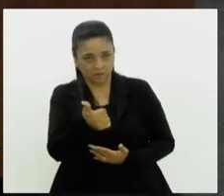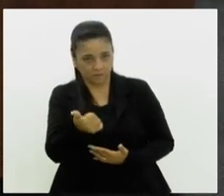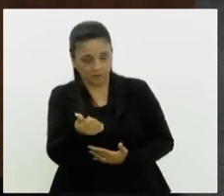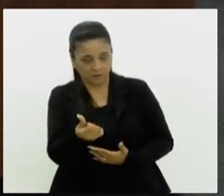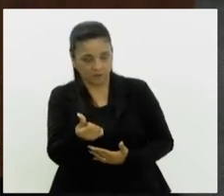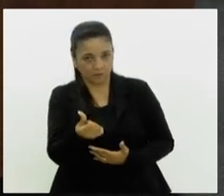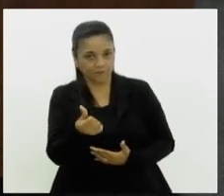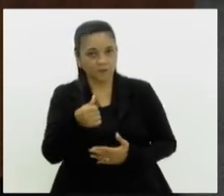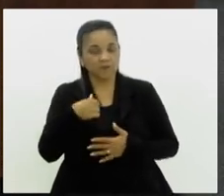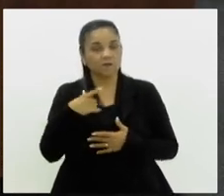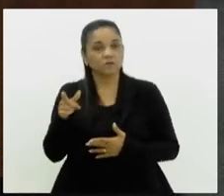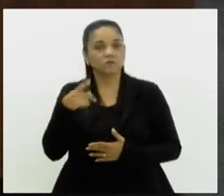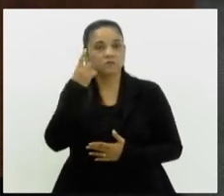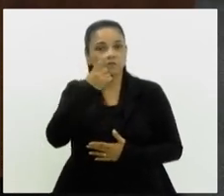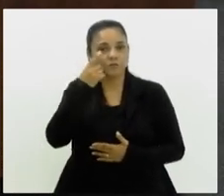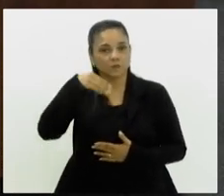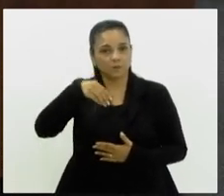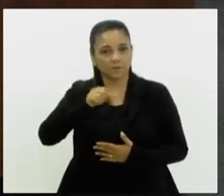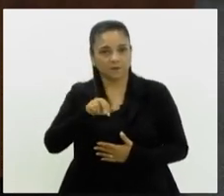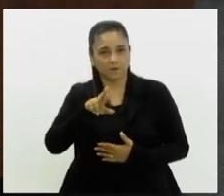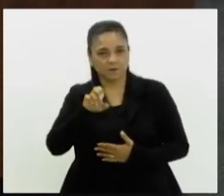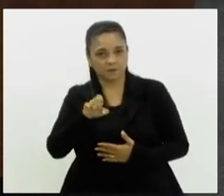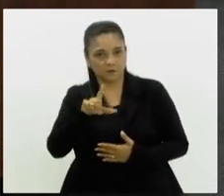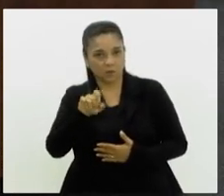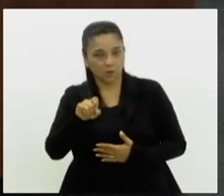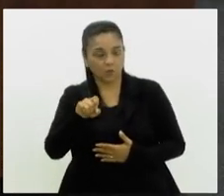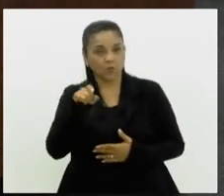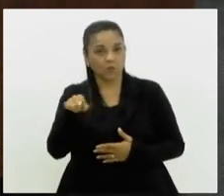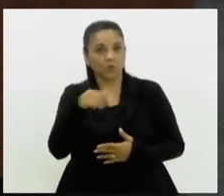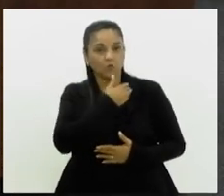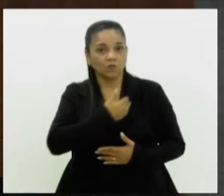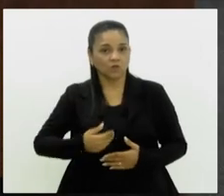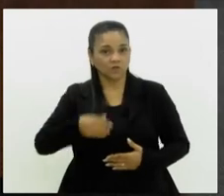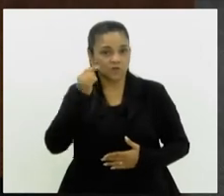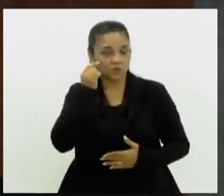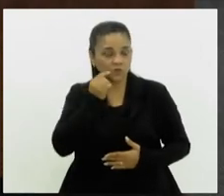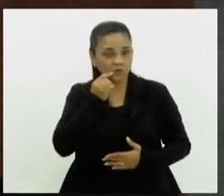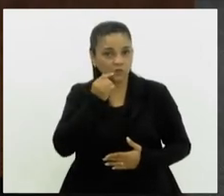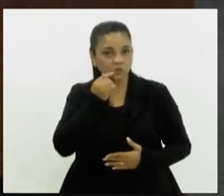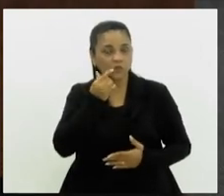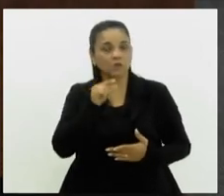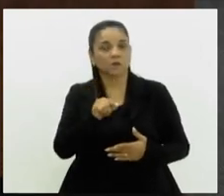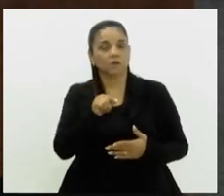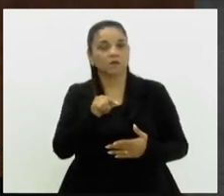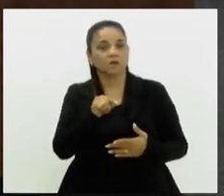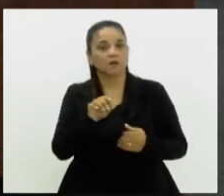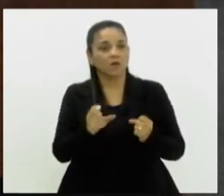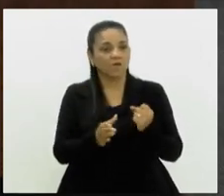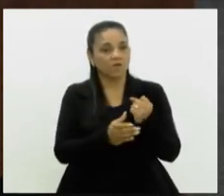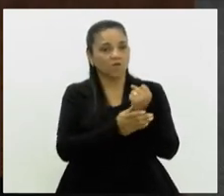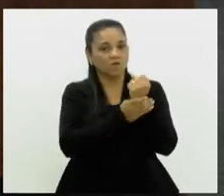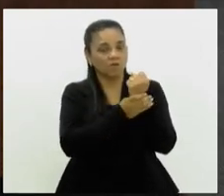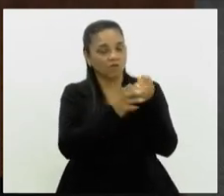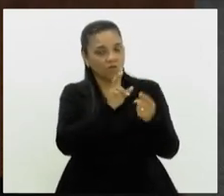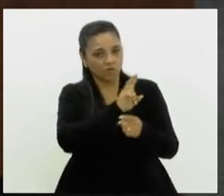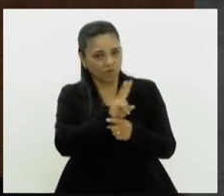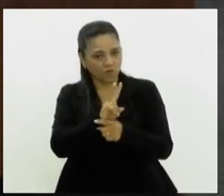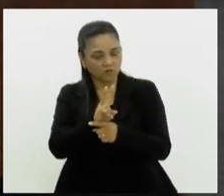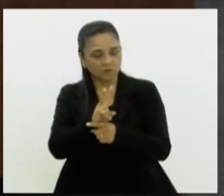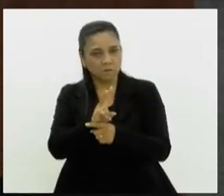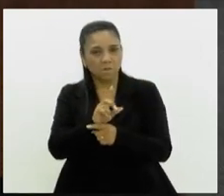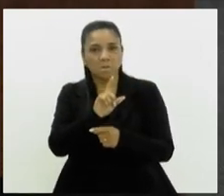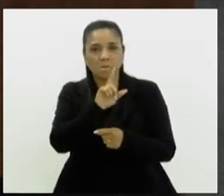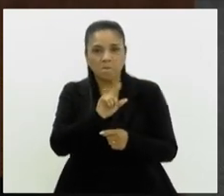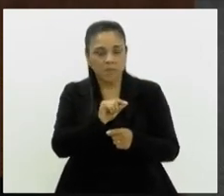governador disciplinar o uso da força, o uso de instrumento de menor poder ofensivo. Me parece uma coisa bem